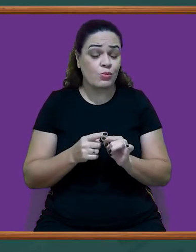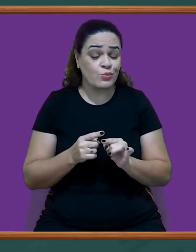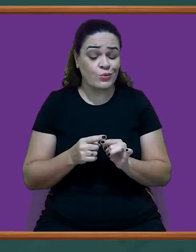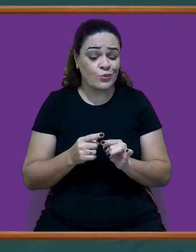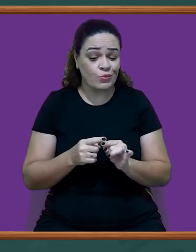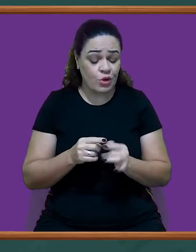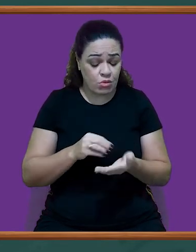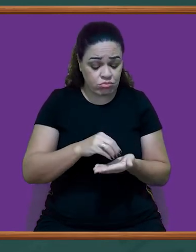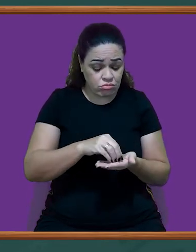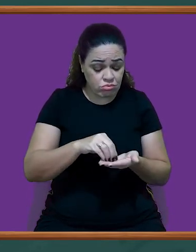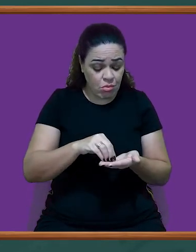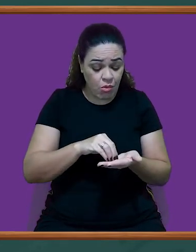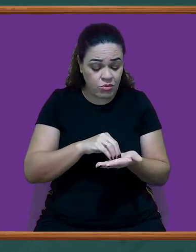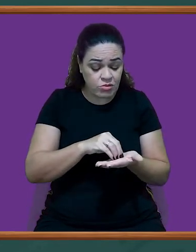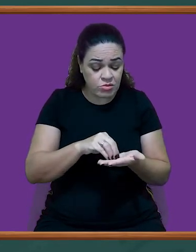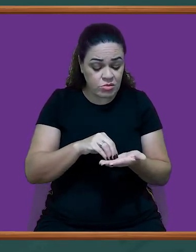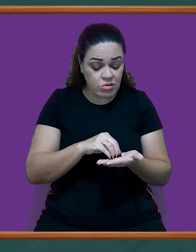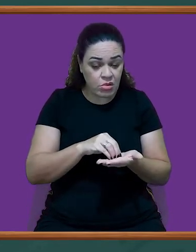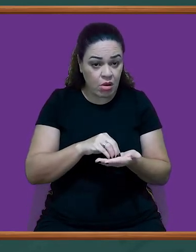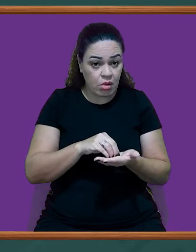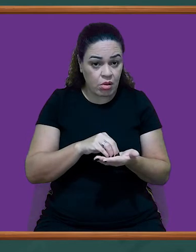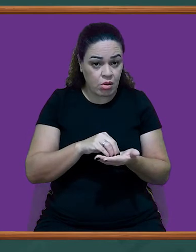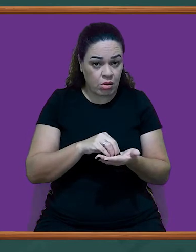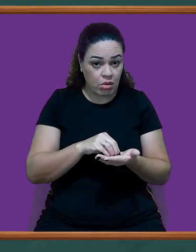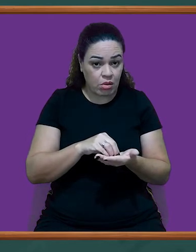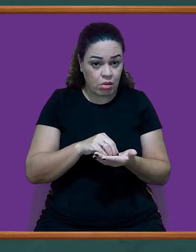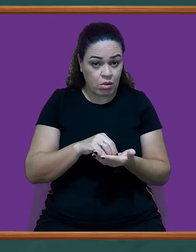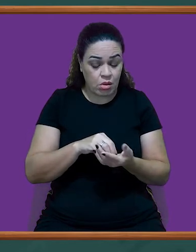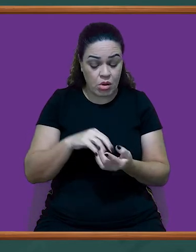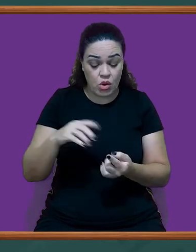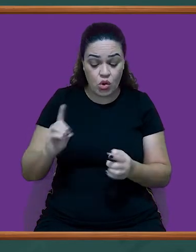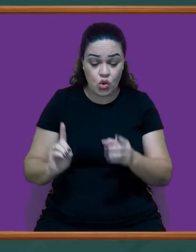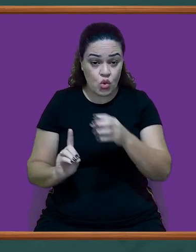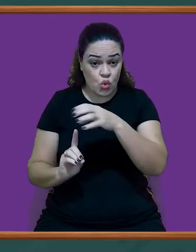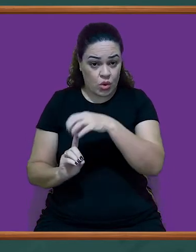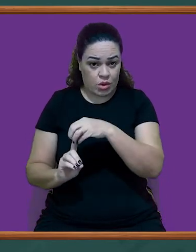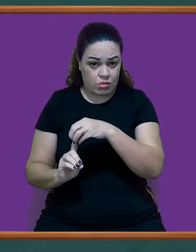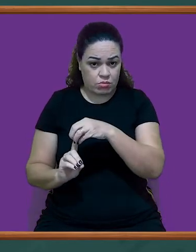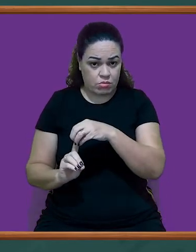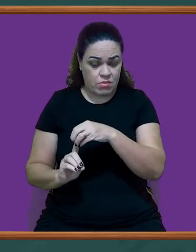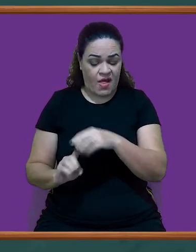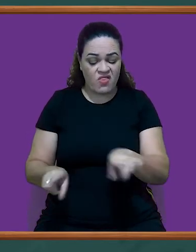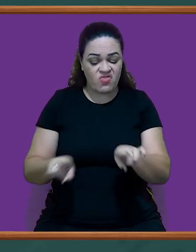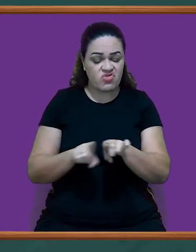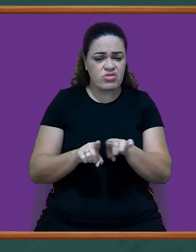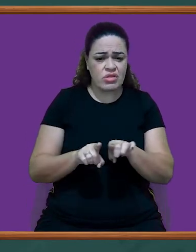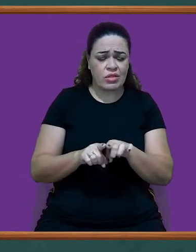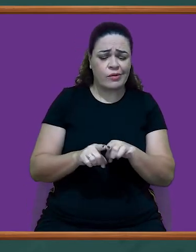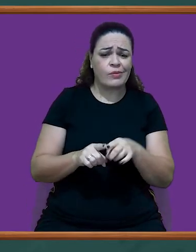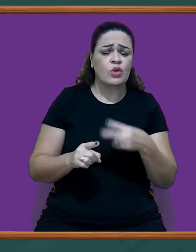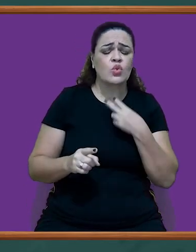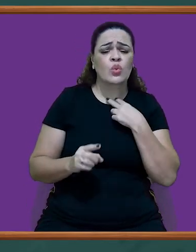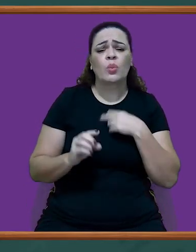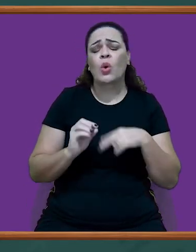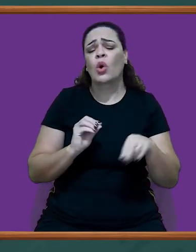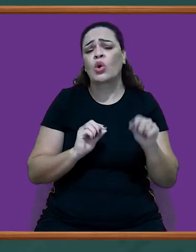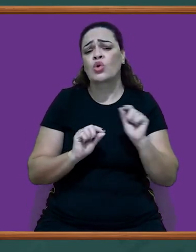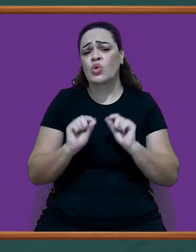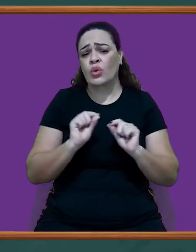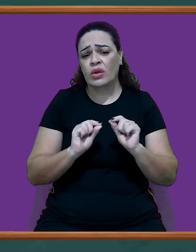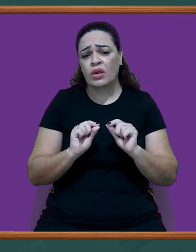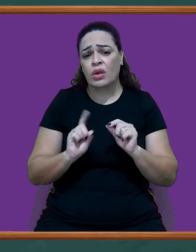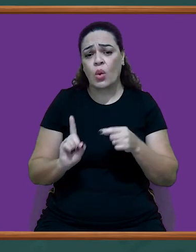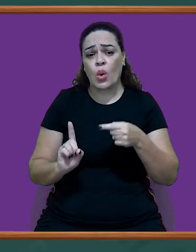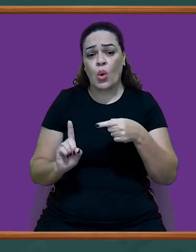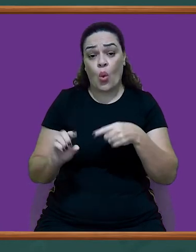se o rei Claro não tivesse do vestido Também com outro ponto é que eu não posso fazer o rock se o meu rei